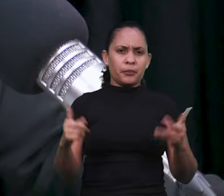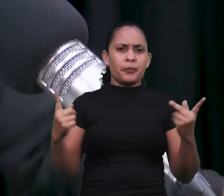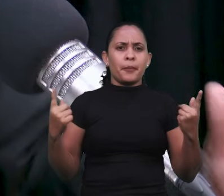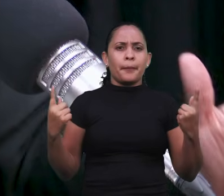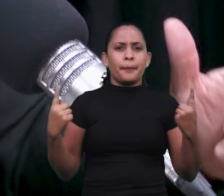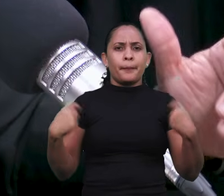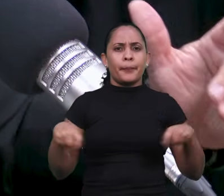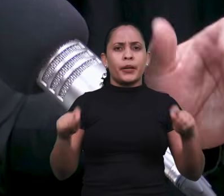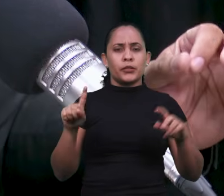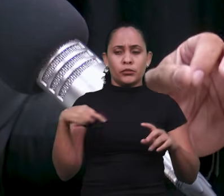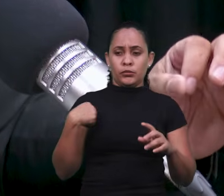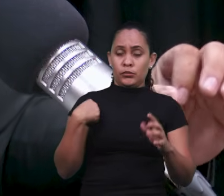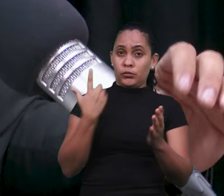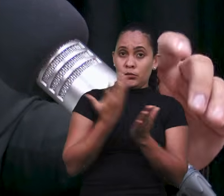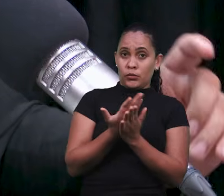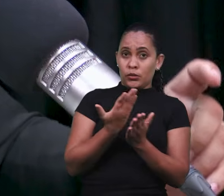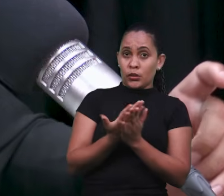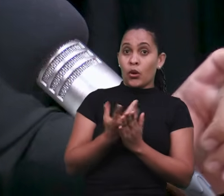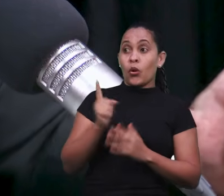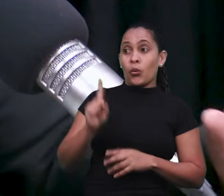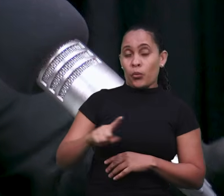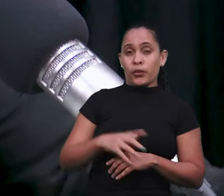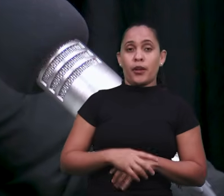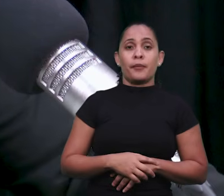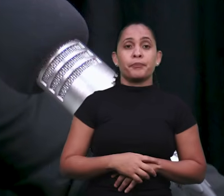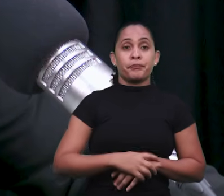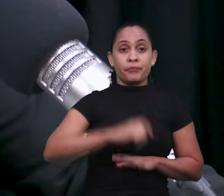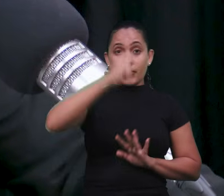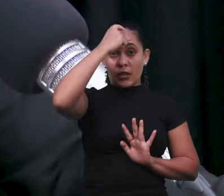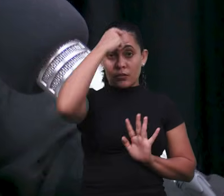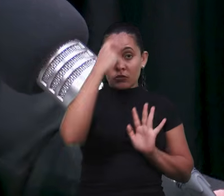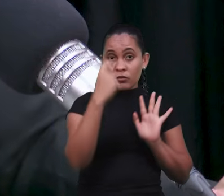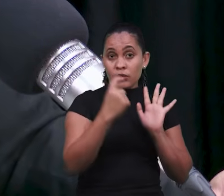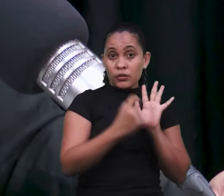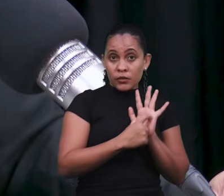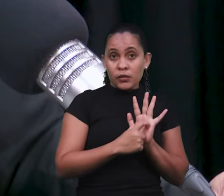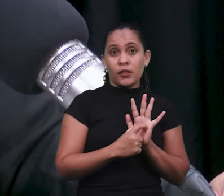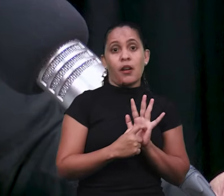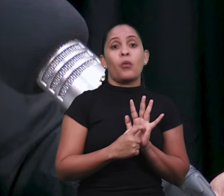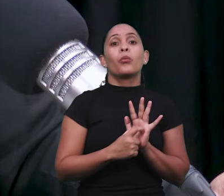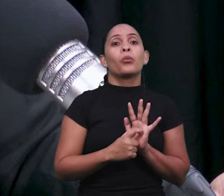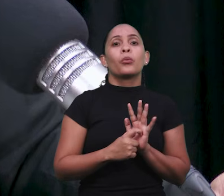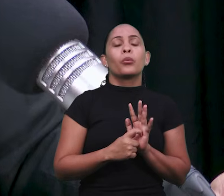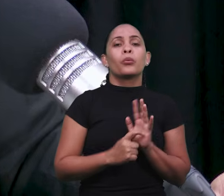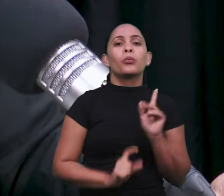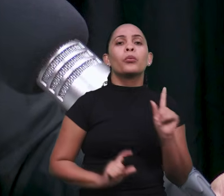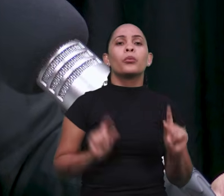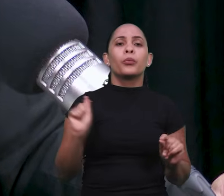né. É uma coisa muito que é discutida hoje, a questão da inteligência artificial para aquilo, para a questão